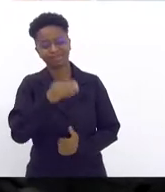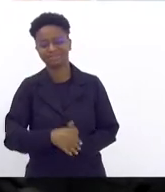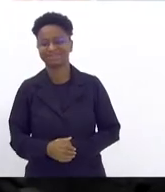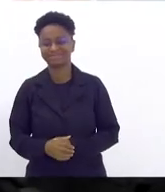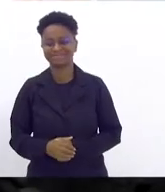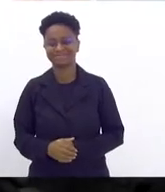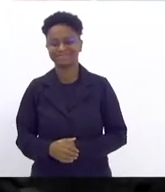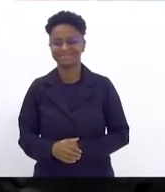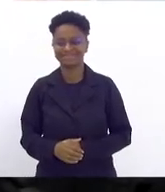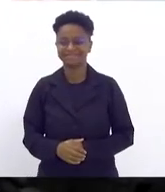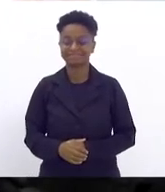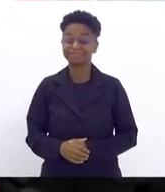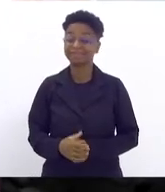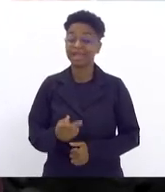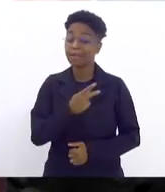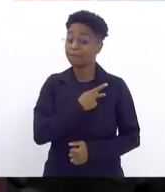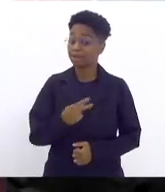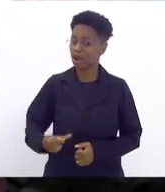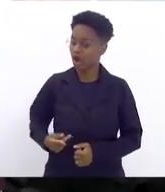Professor. Senhor presidente,